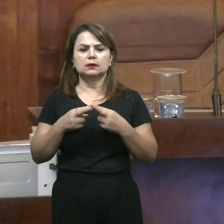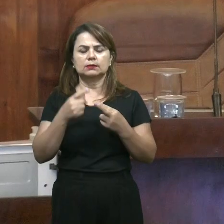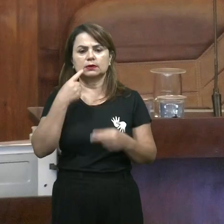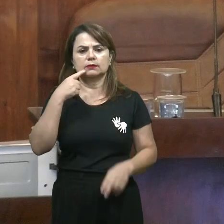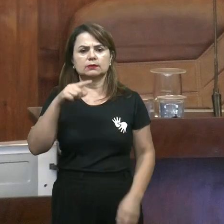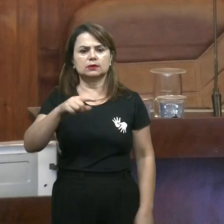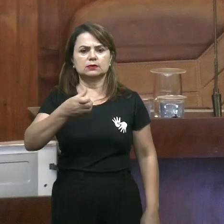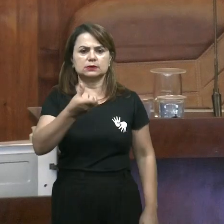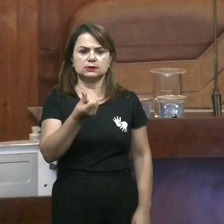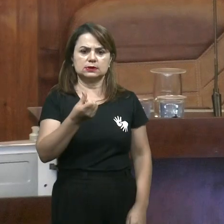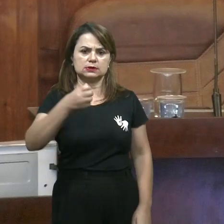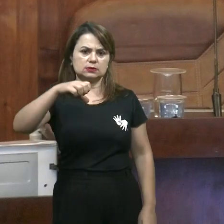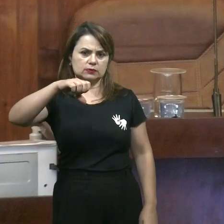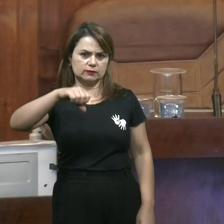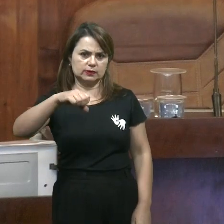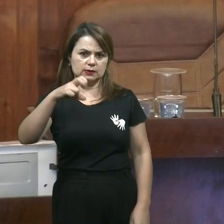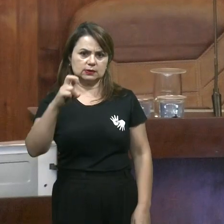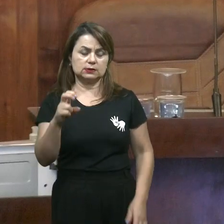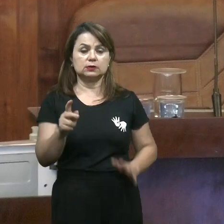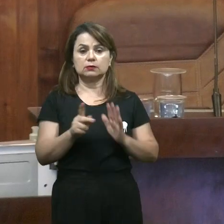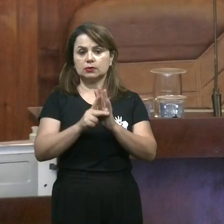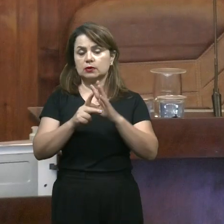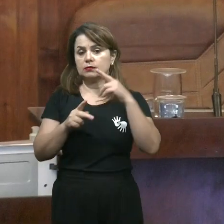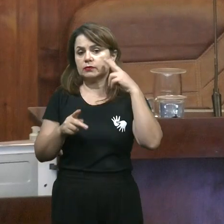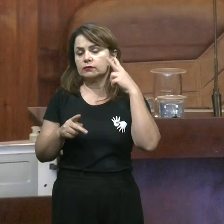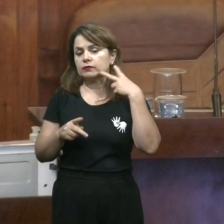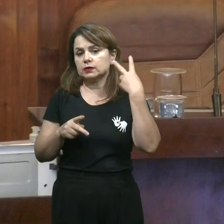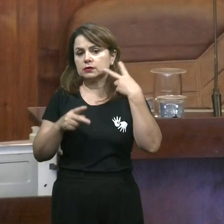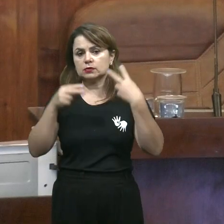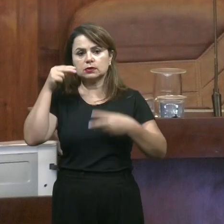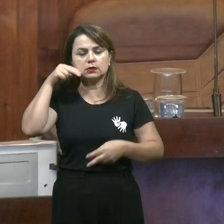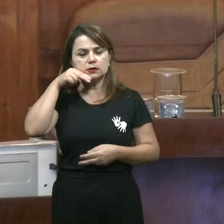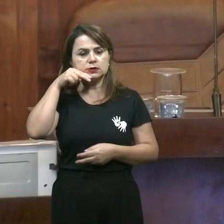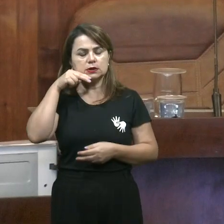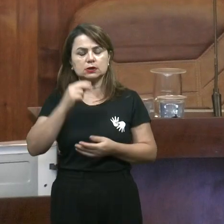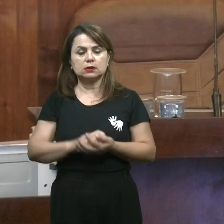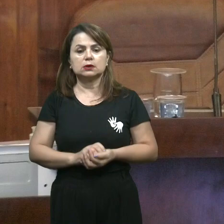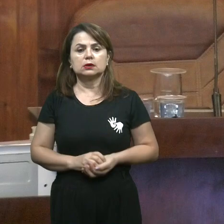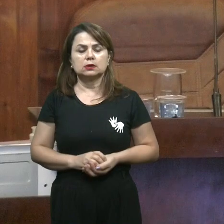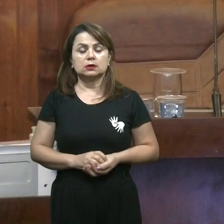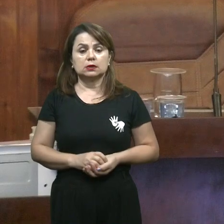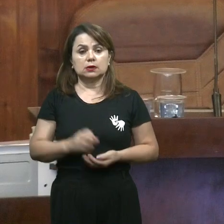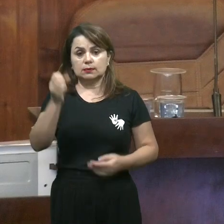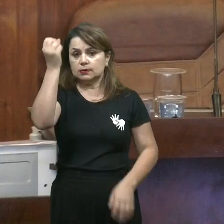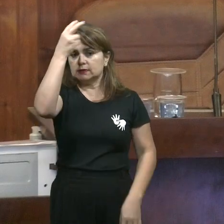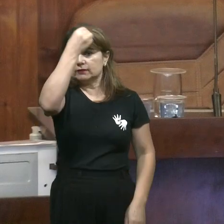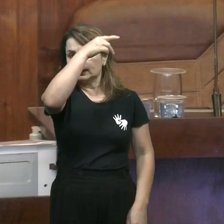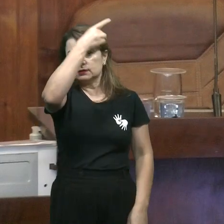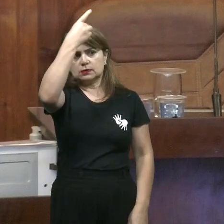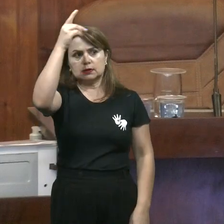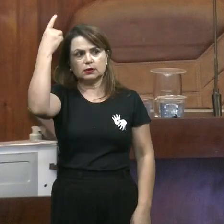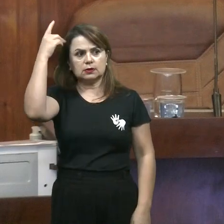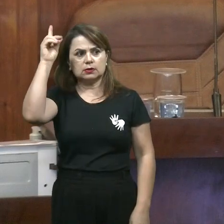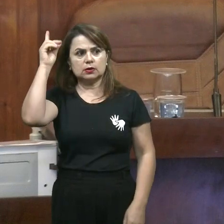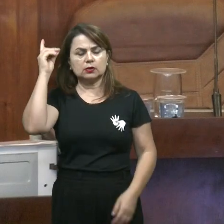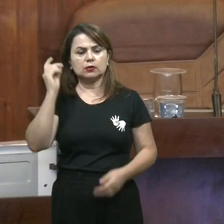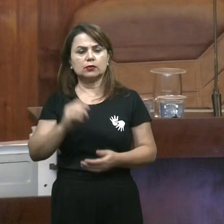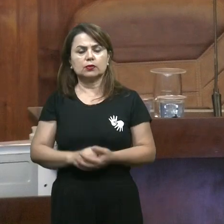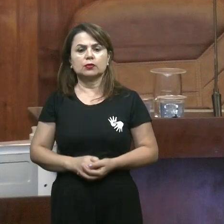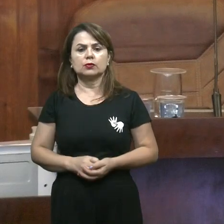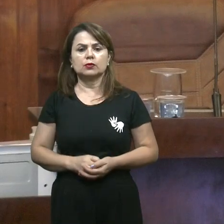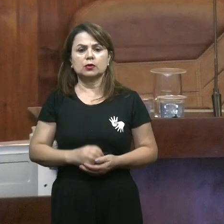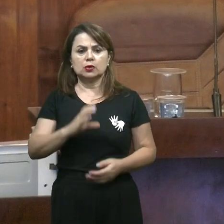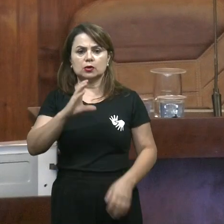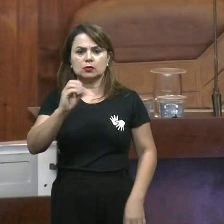Requerimento 1695, do vereador Doutor Nechard. Solicitando ao prefeito de Marília, o senhor Daniel Alonso, por meio da